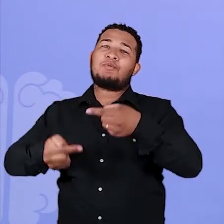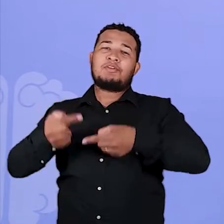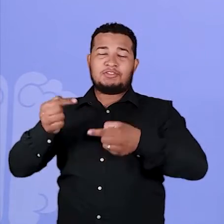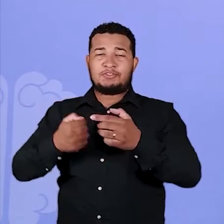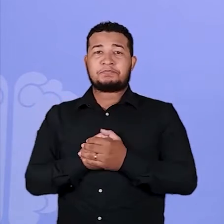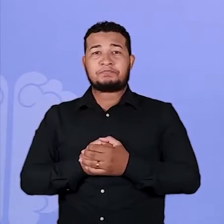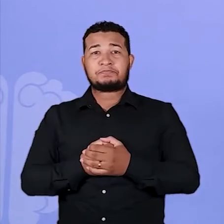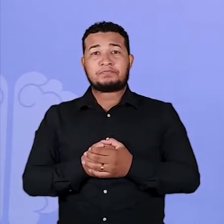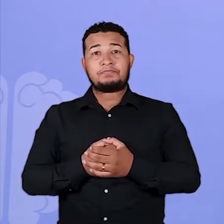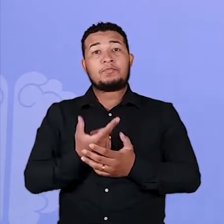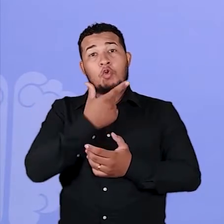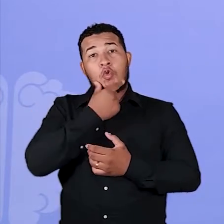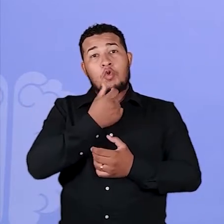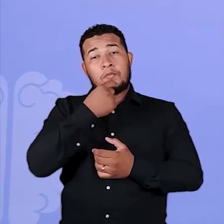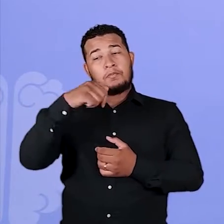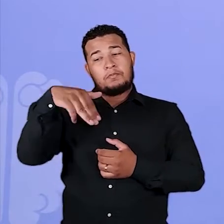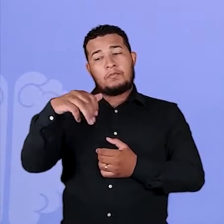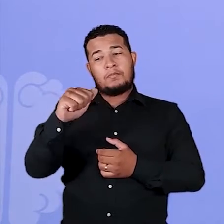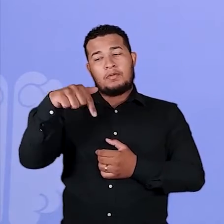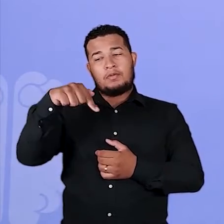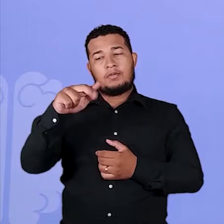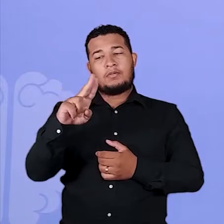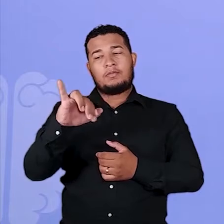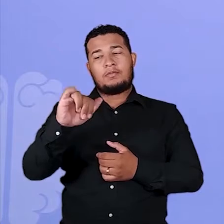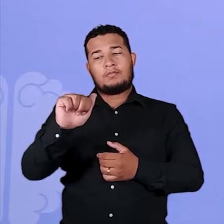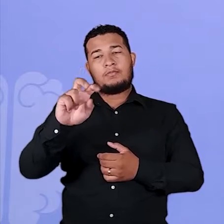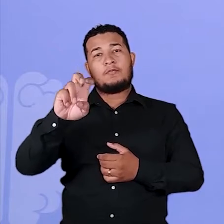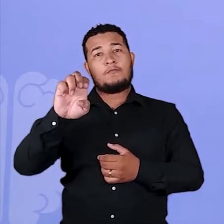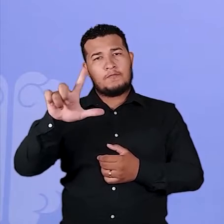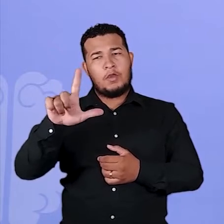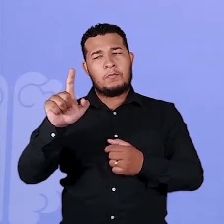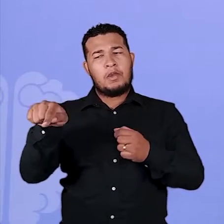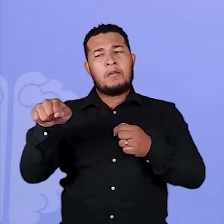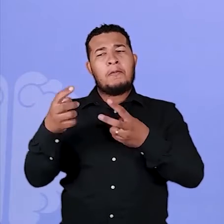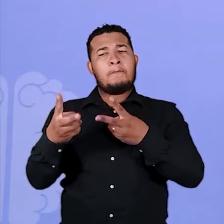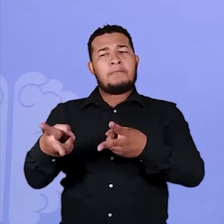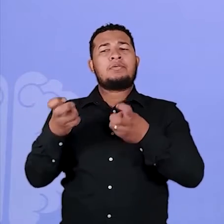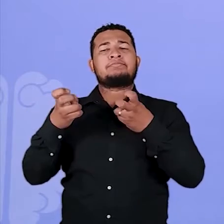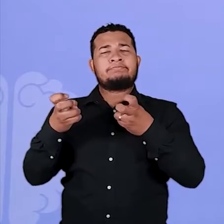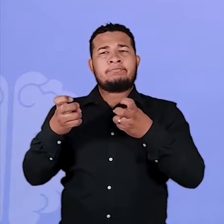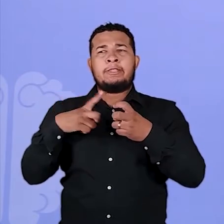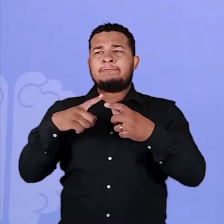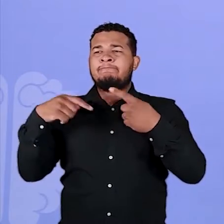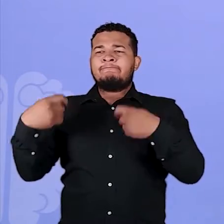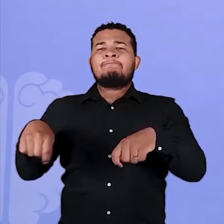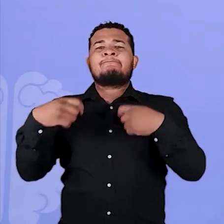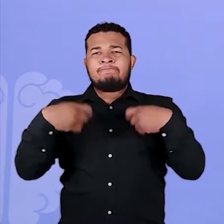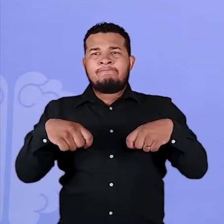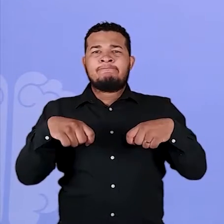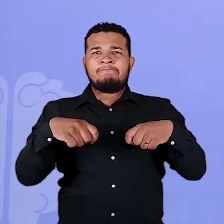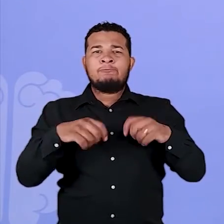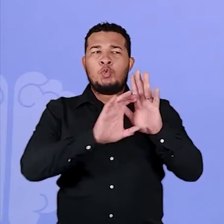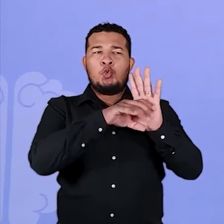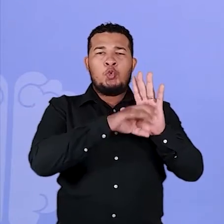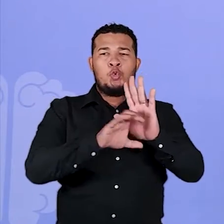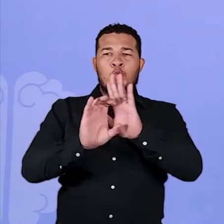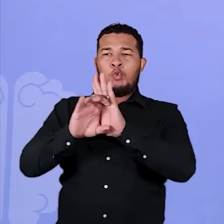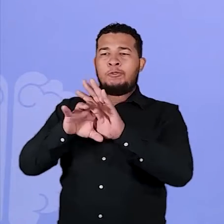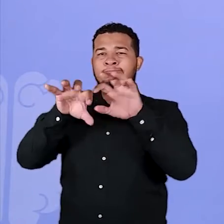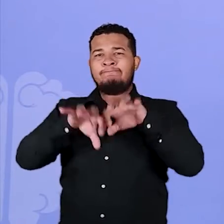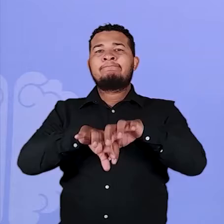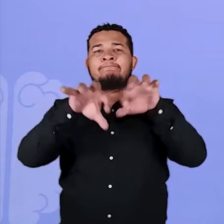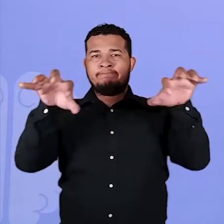políticas. Maquiavel, ele vai perceber uma necessidade de se